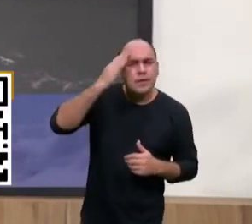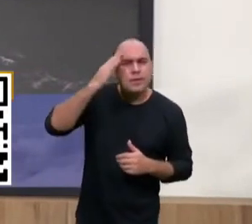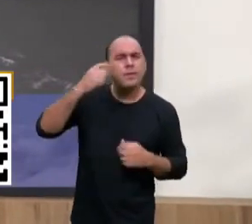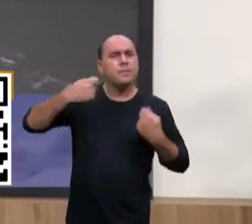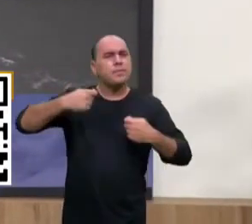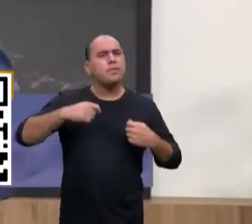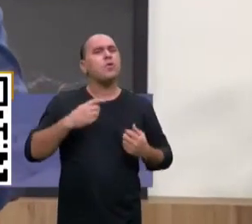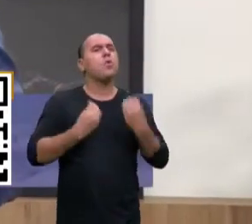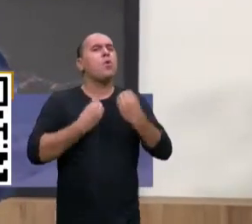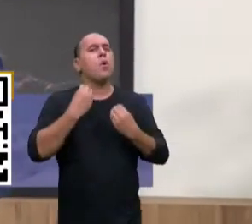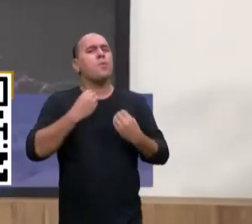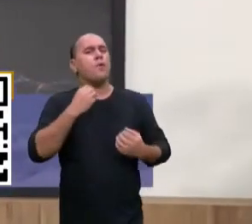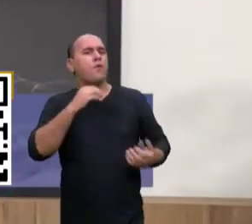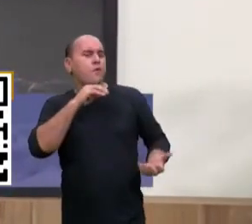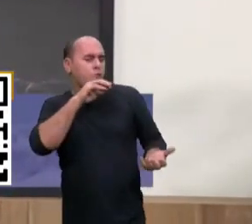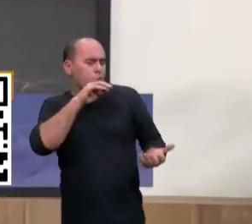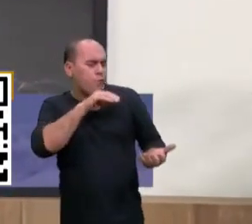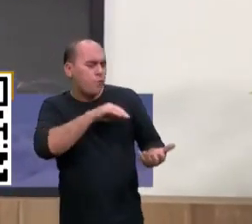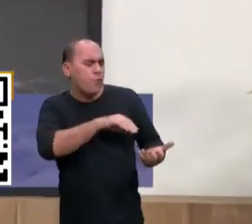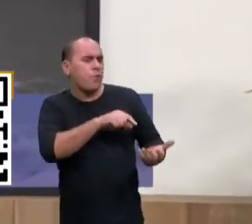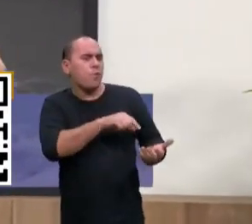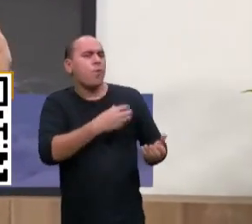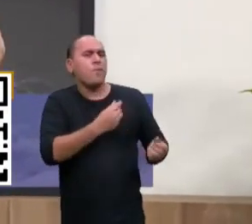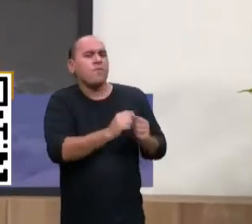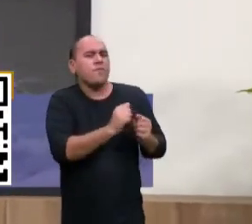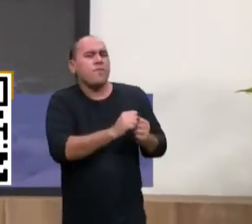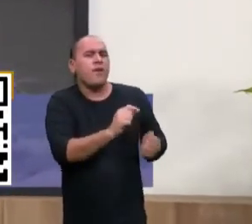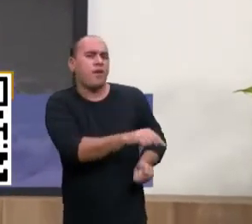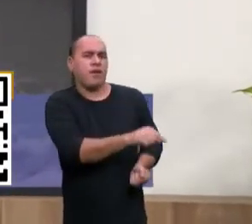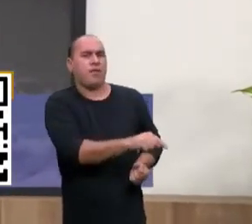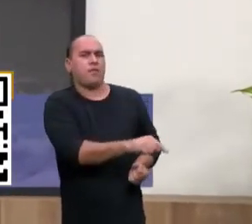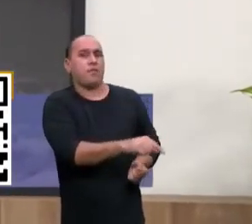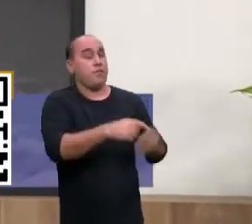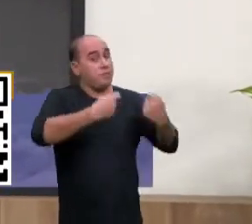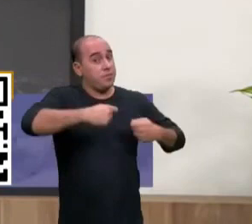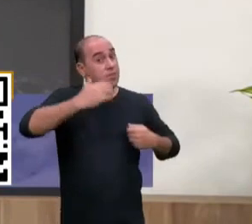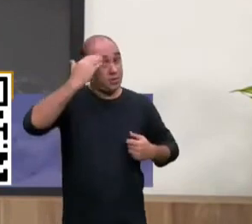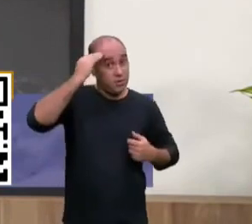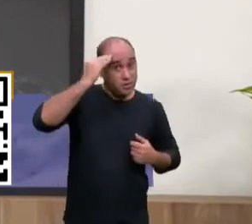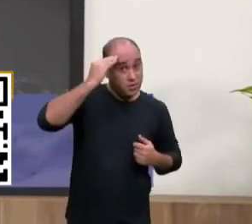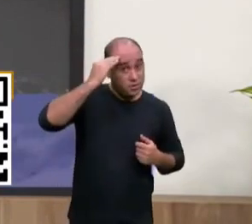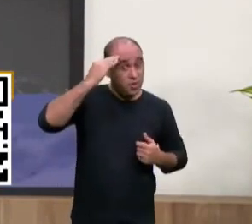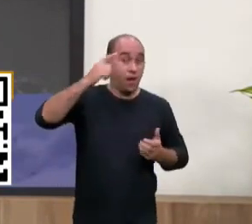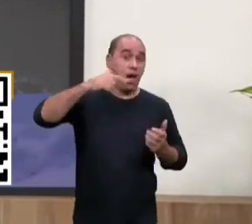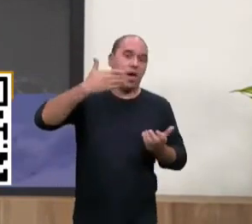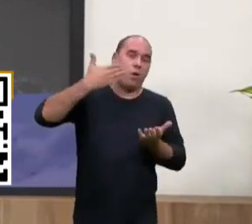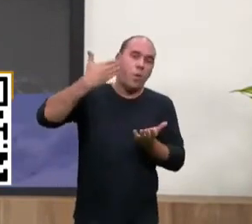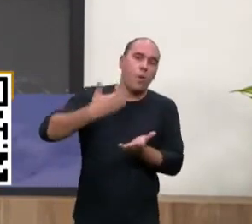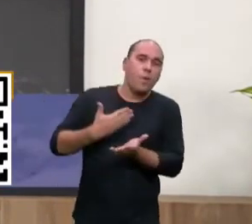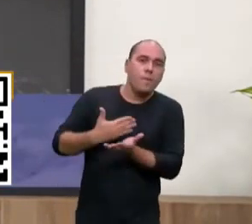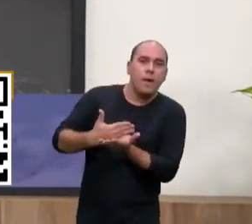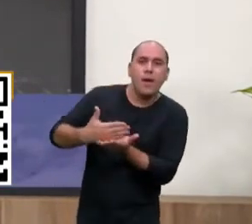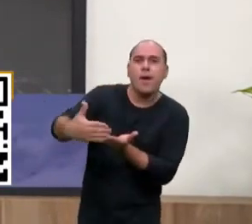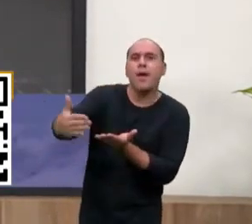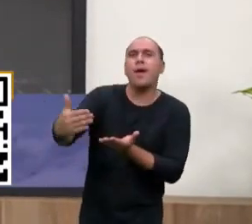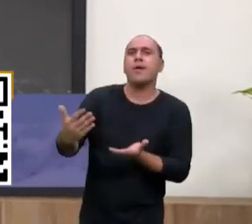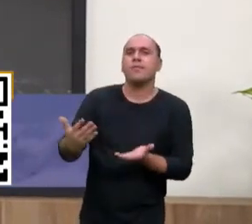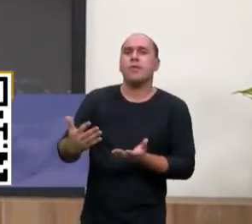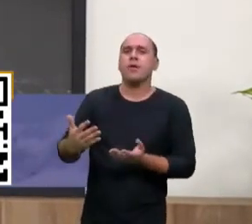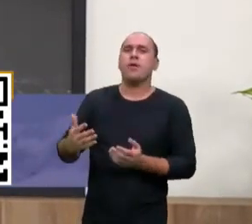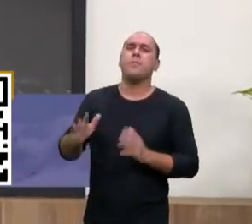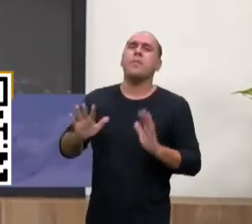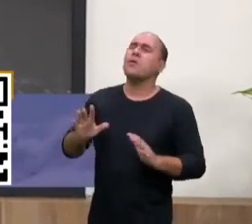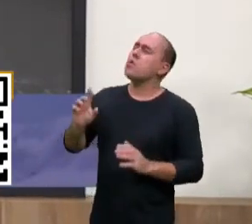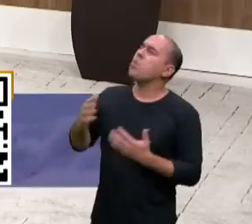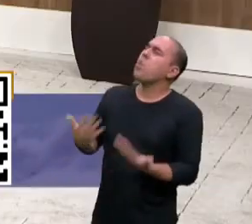se você entender como foi que Deus fez o homem Quais foram as matérias que Deus usou para fazer um homem a partir daí você pode saber o que